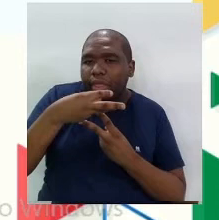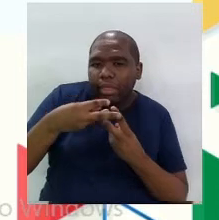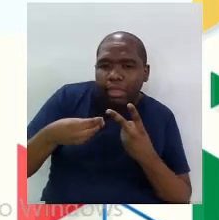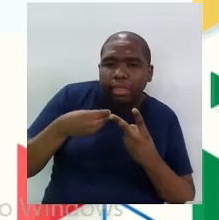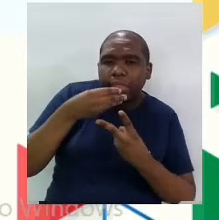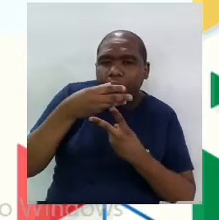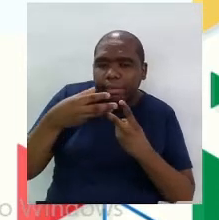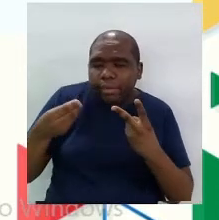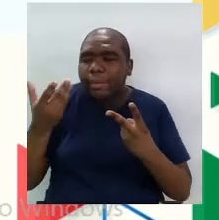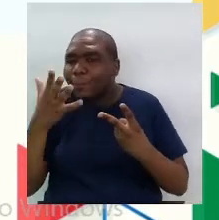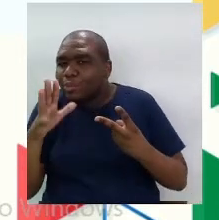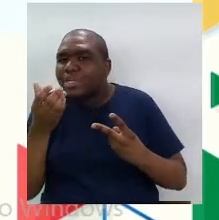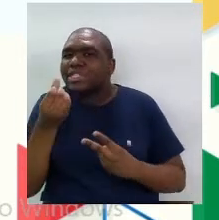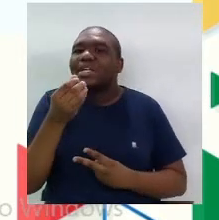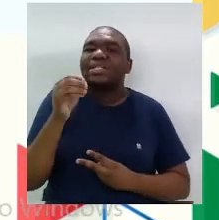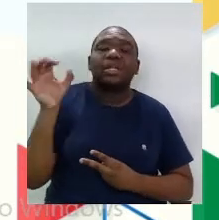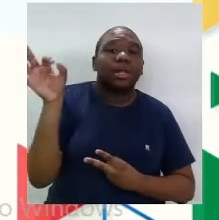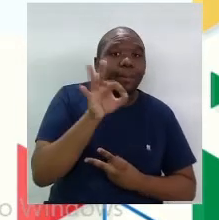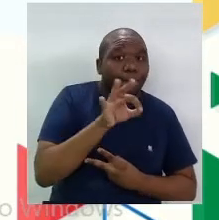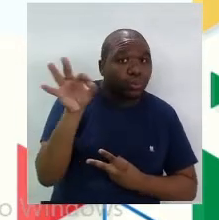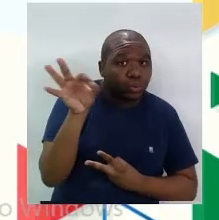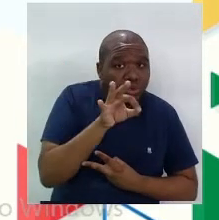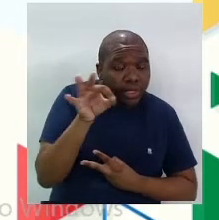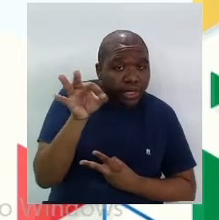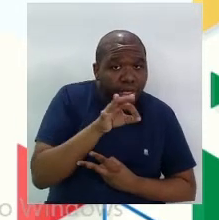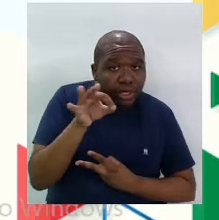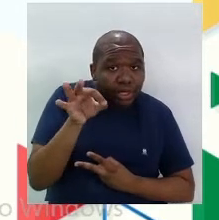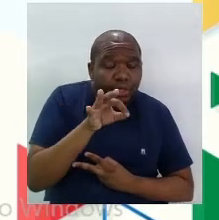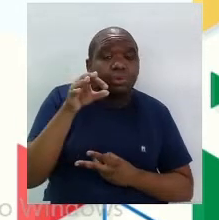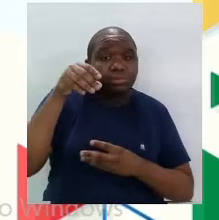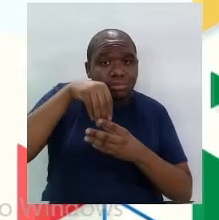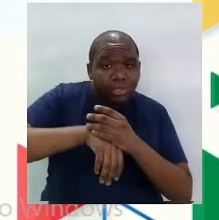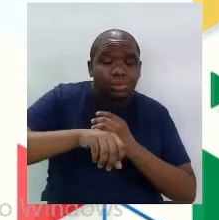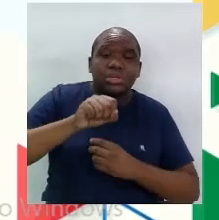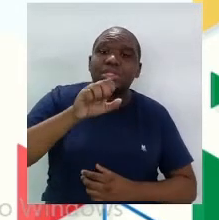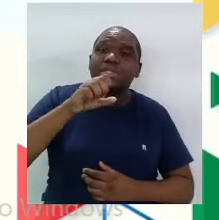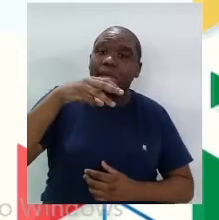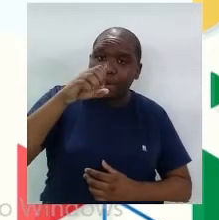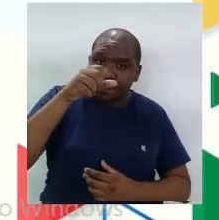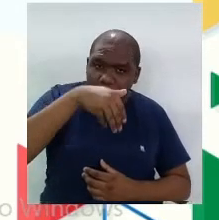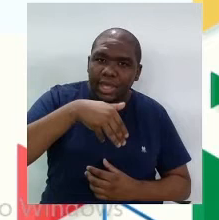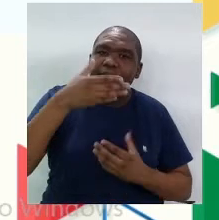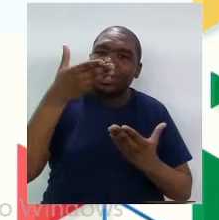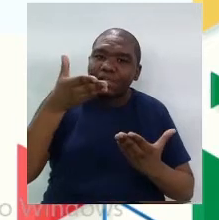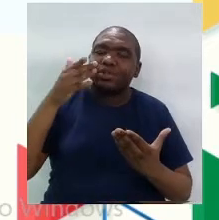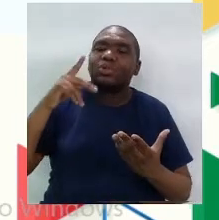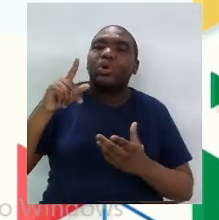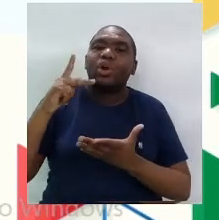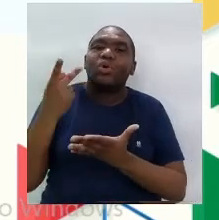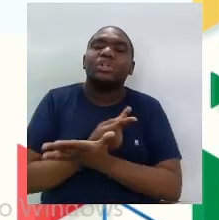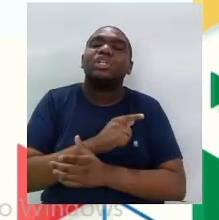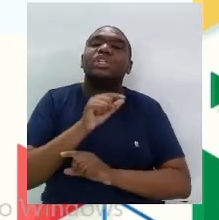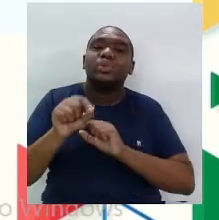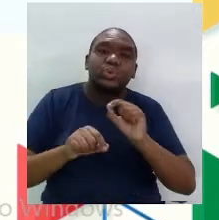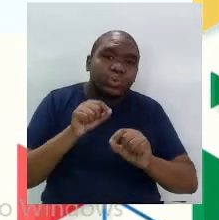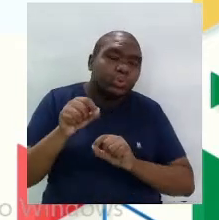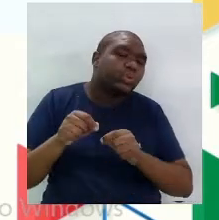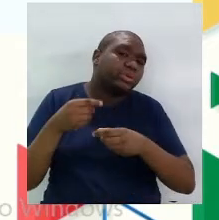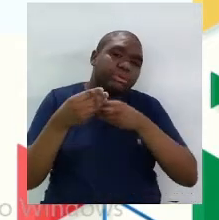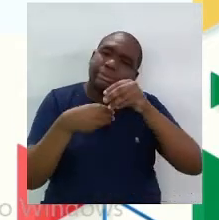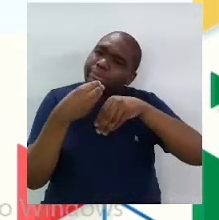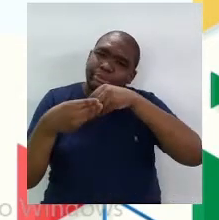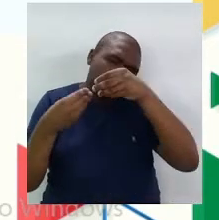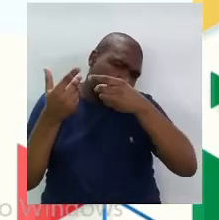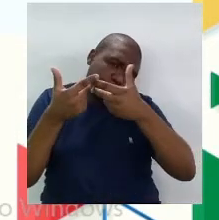secreções que compõem cerca de 60% do volume do sêmen. Essa secreção ela vai